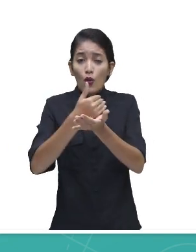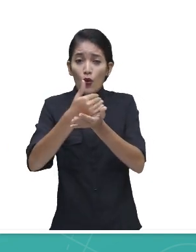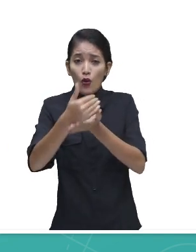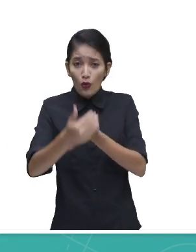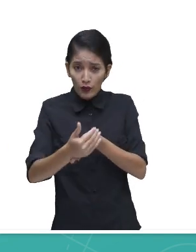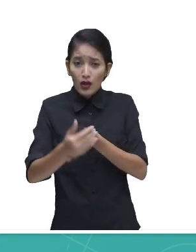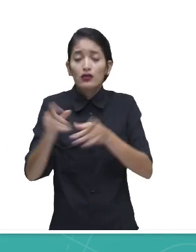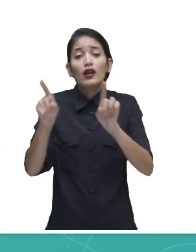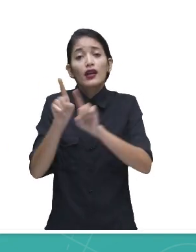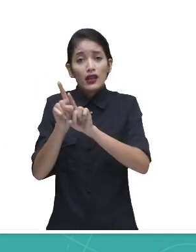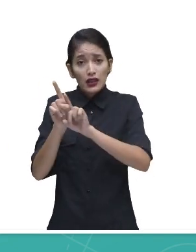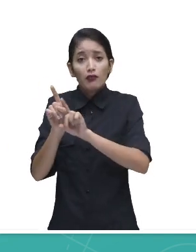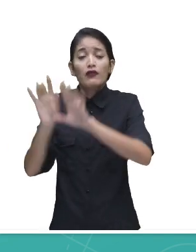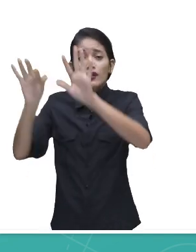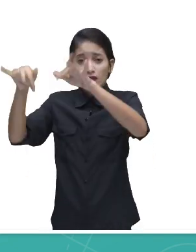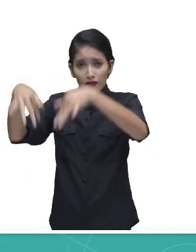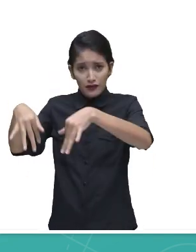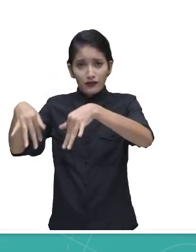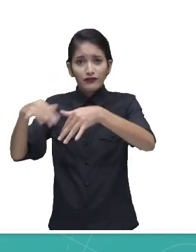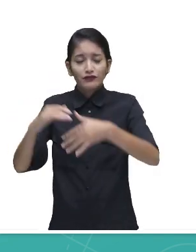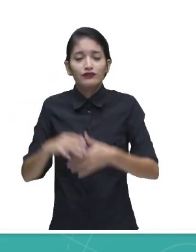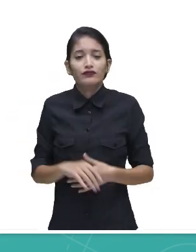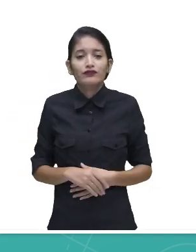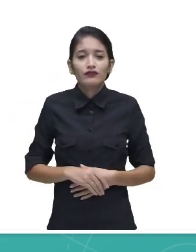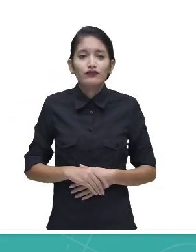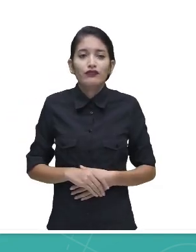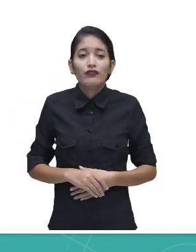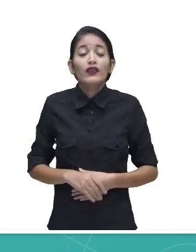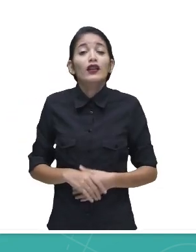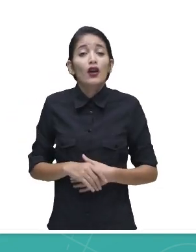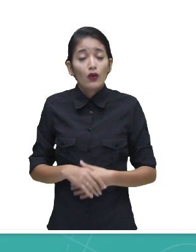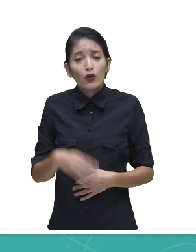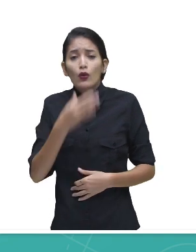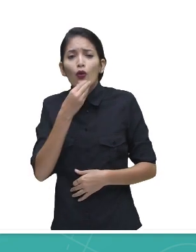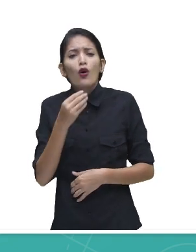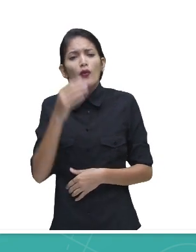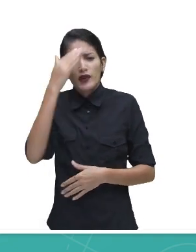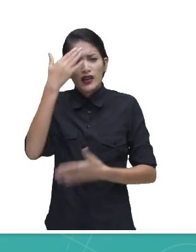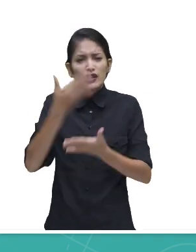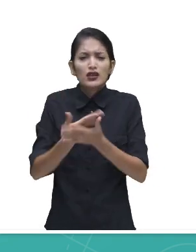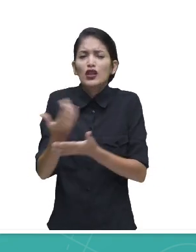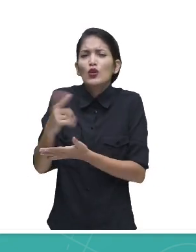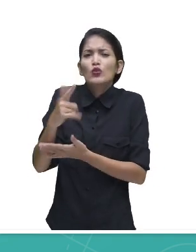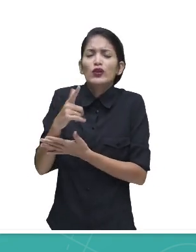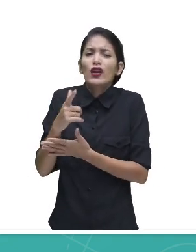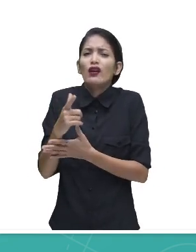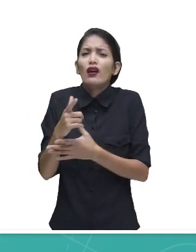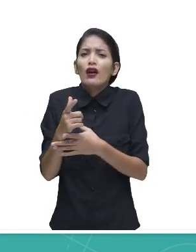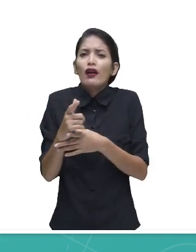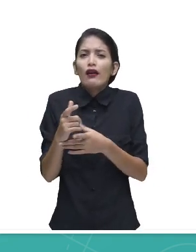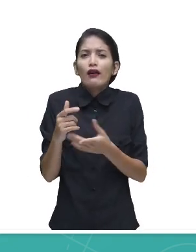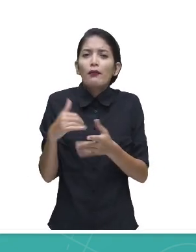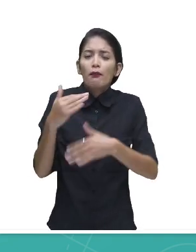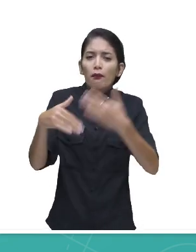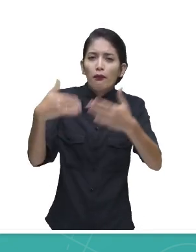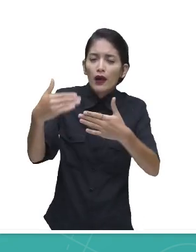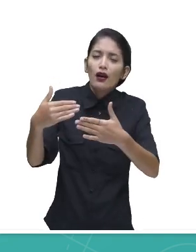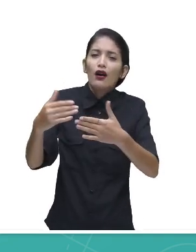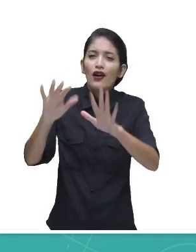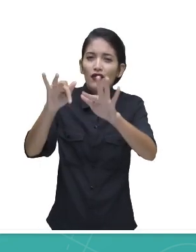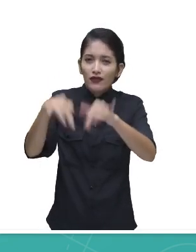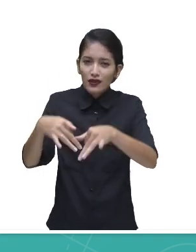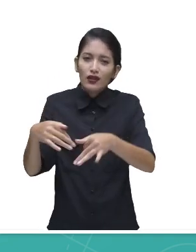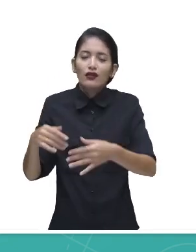provavelmente também terá um fim. Hawking acreditava que o mundo não tem nenhum limite ou fronteira. Certo,